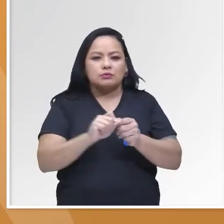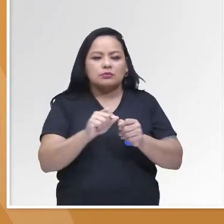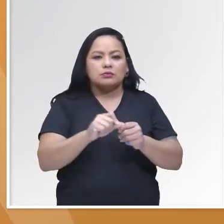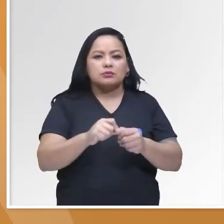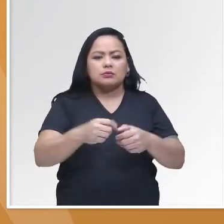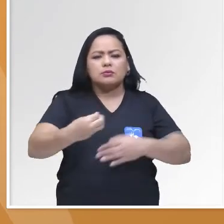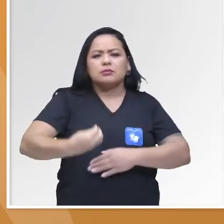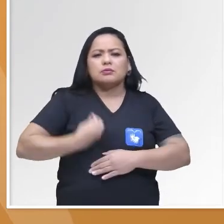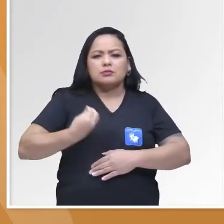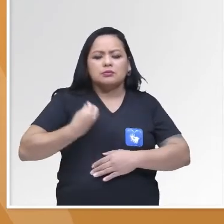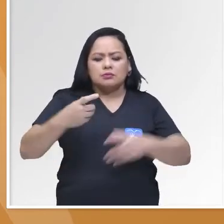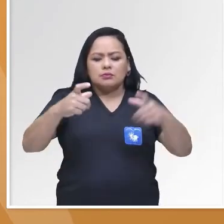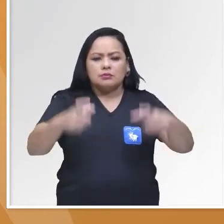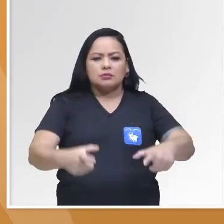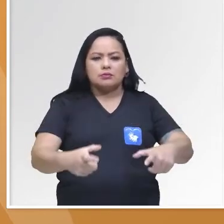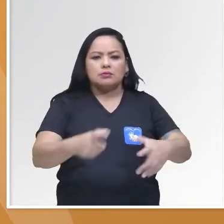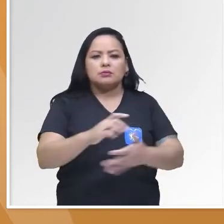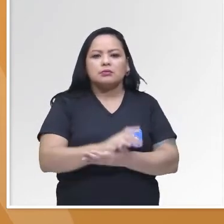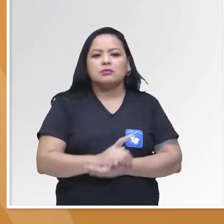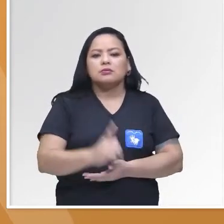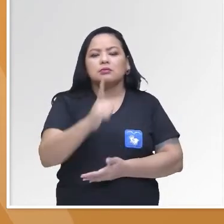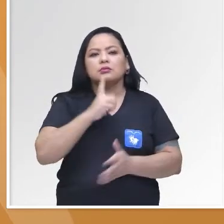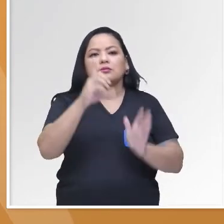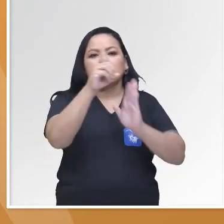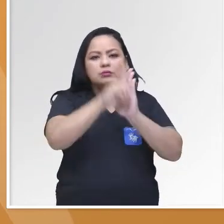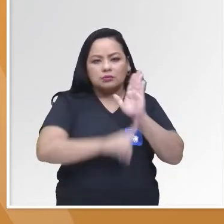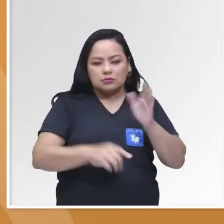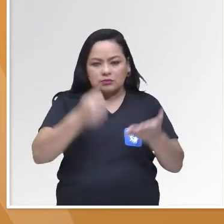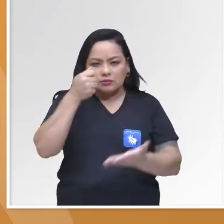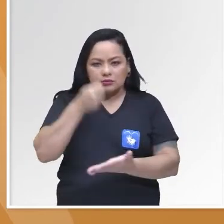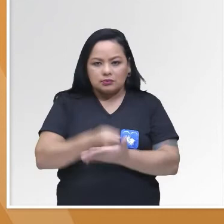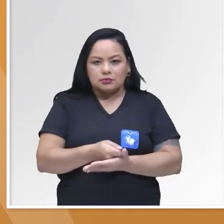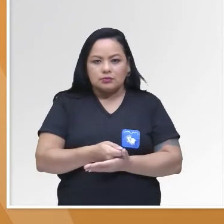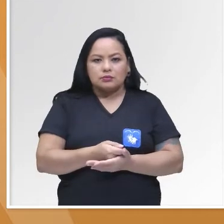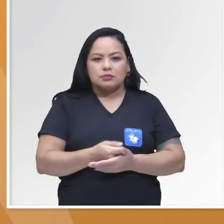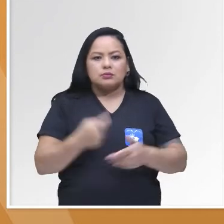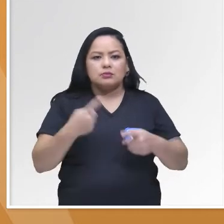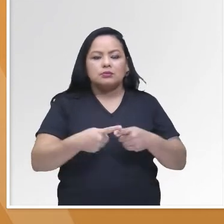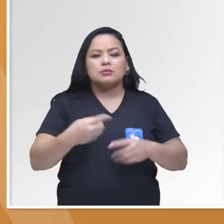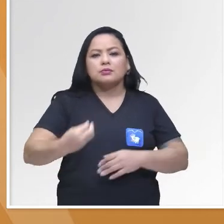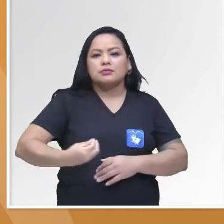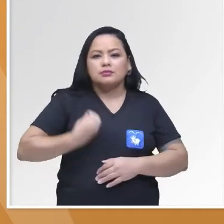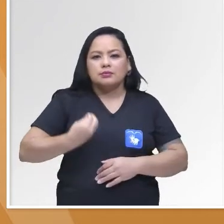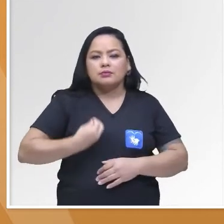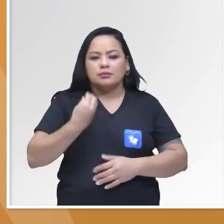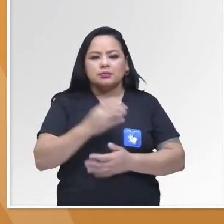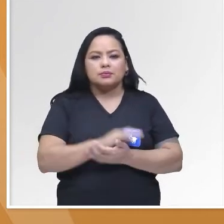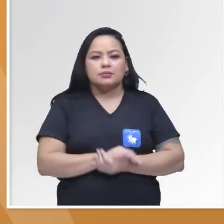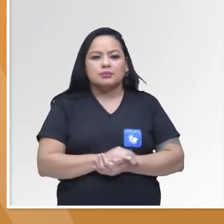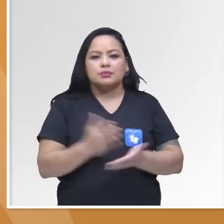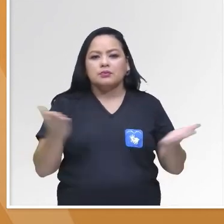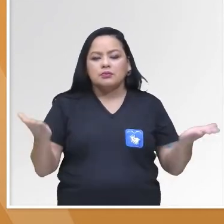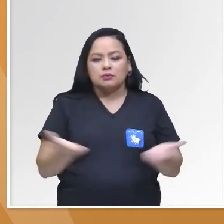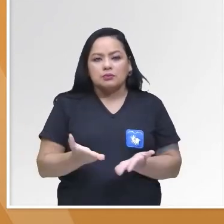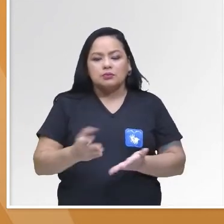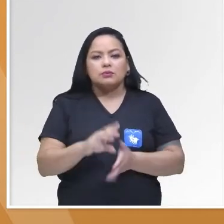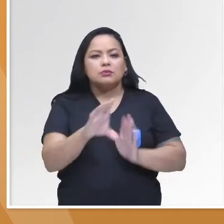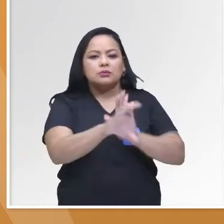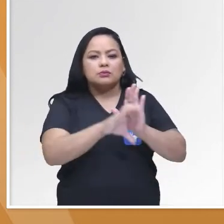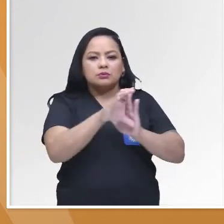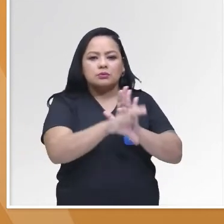da cidade, tendo direitos e deveres por nela habitar. Atualmente,